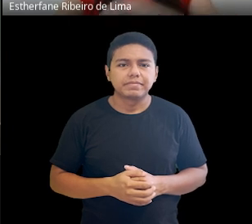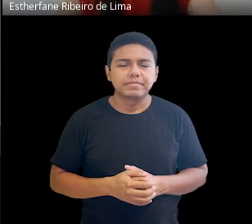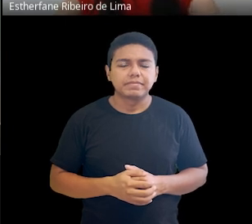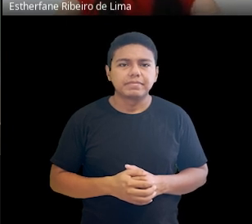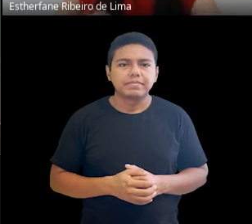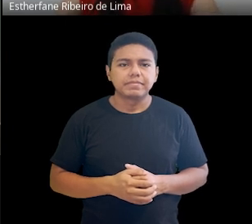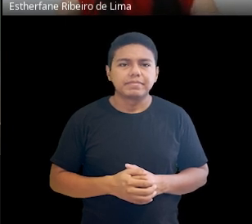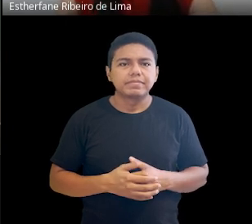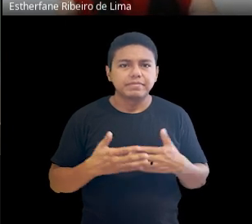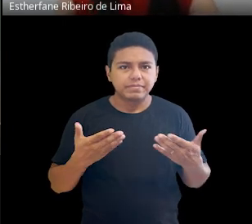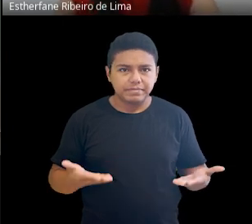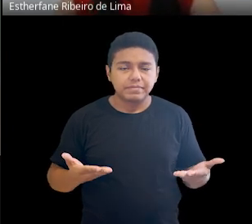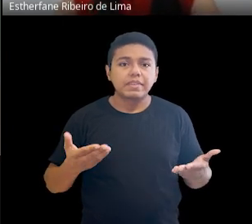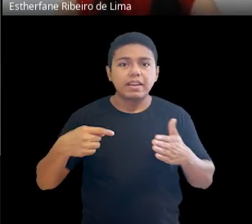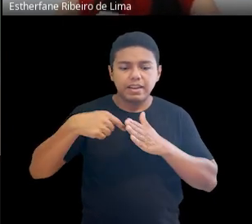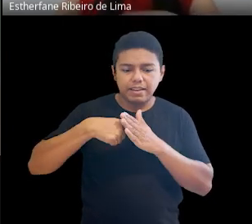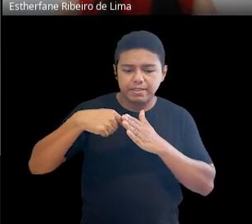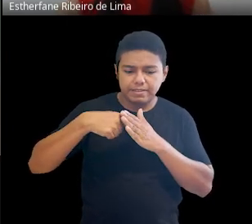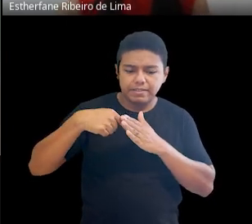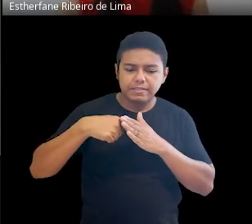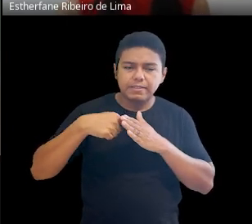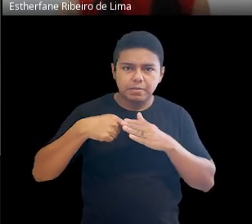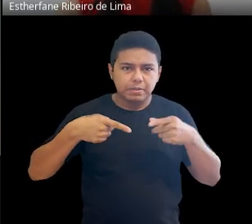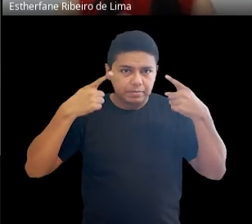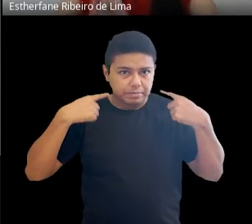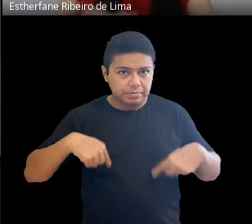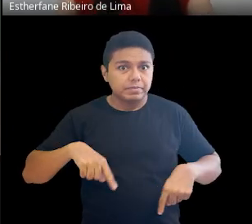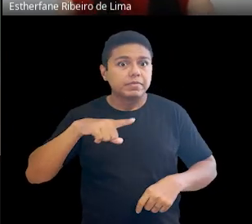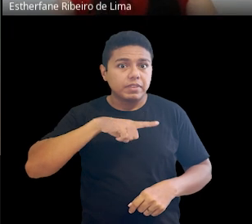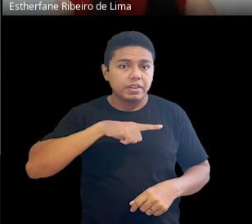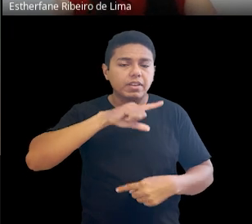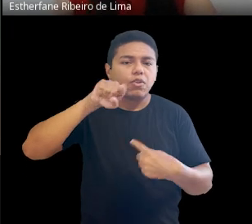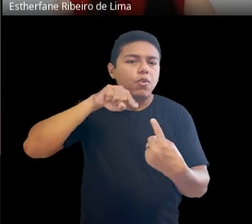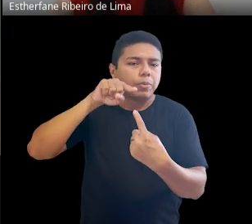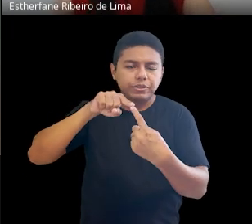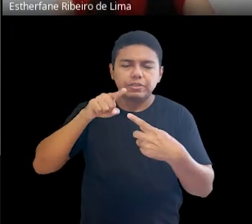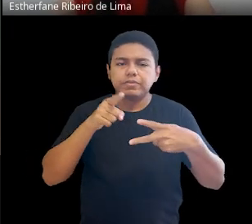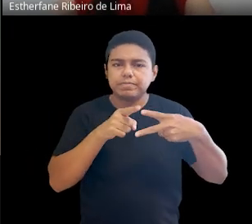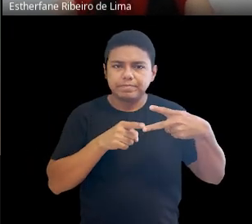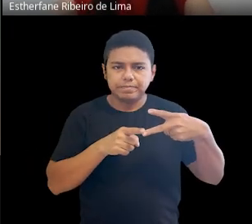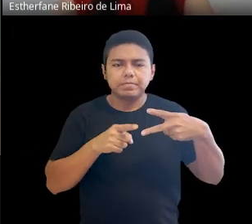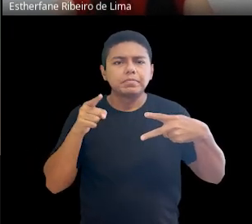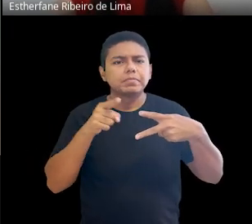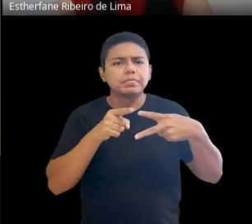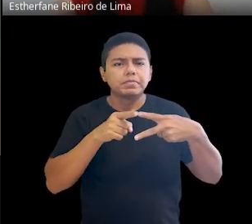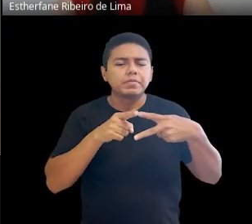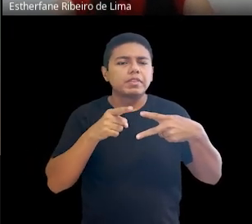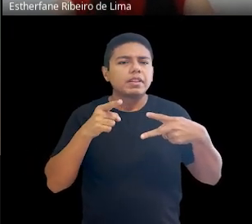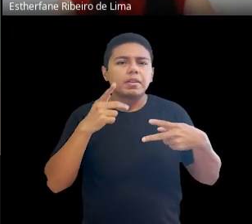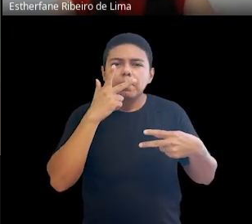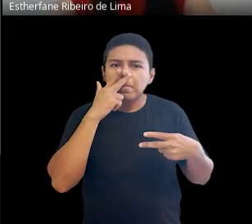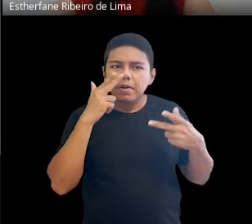No exame físico, nós temos especificamente 2 grandes objetivos. É buscar anormalidades não